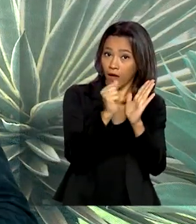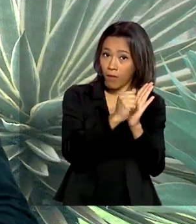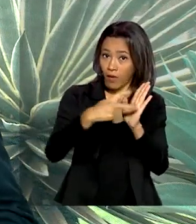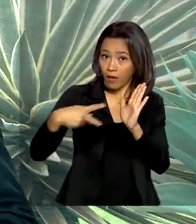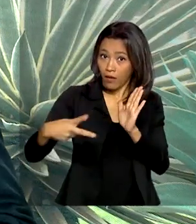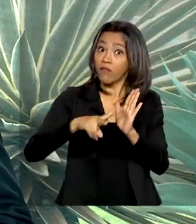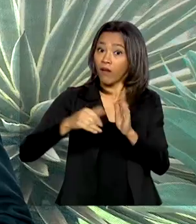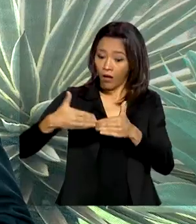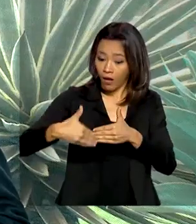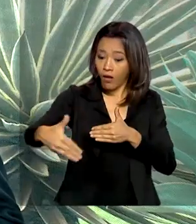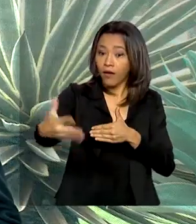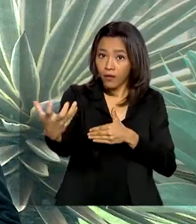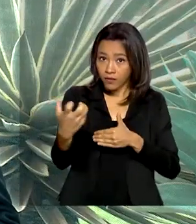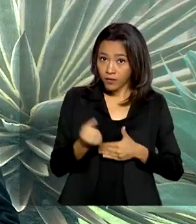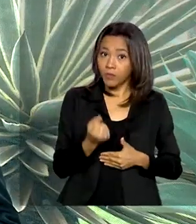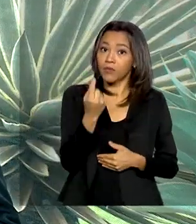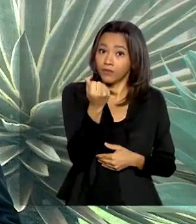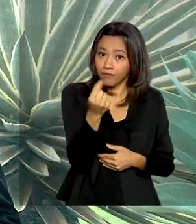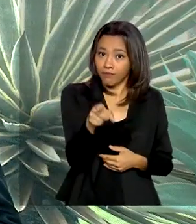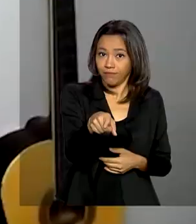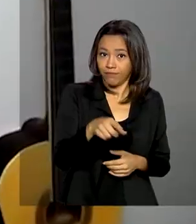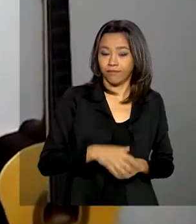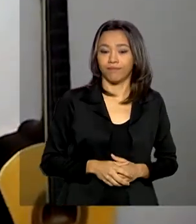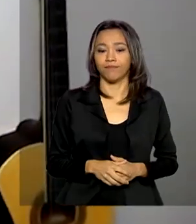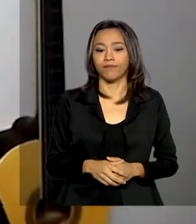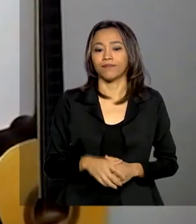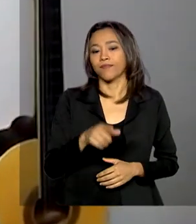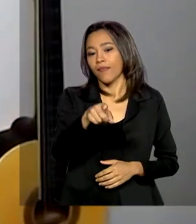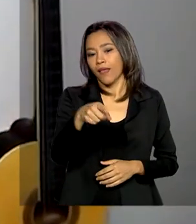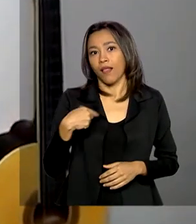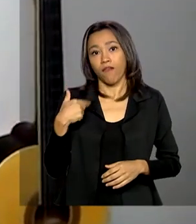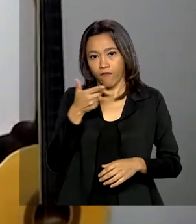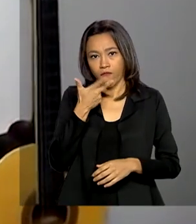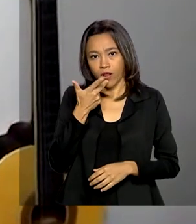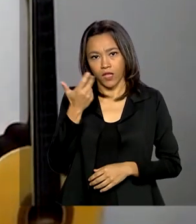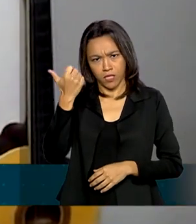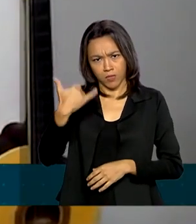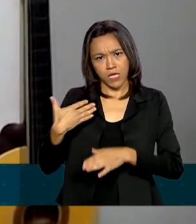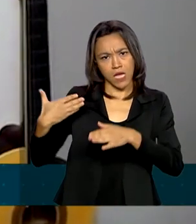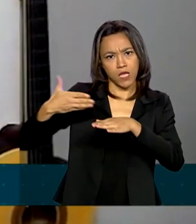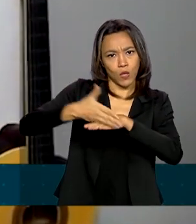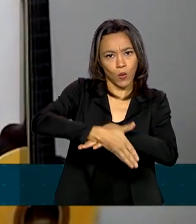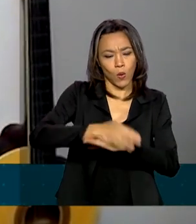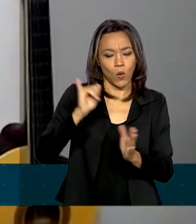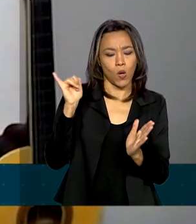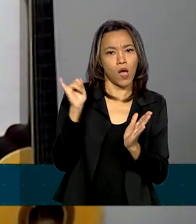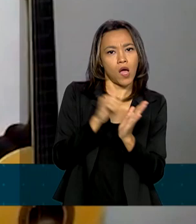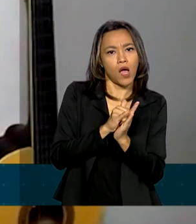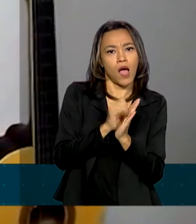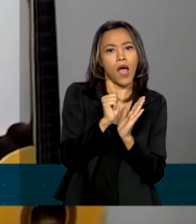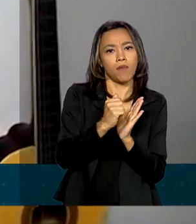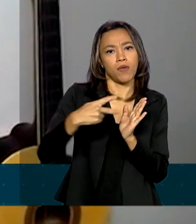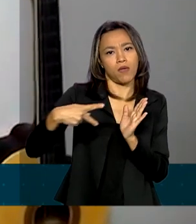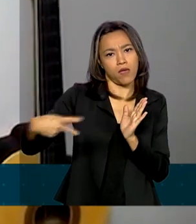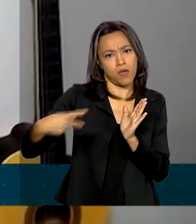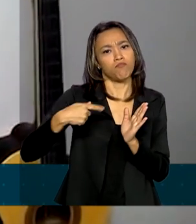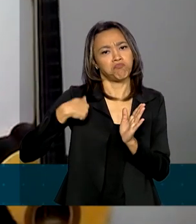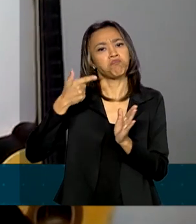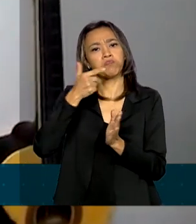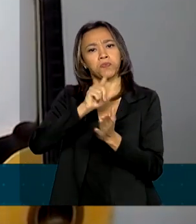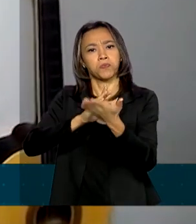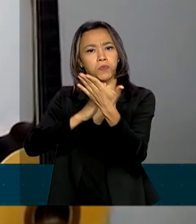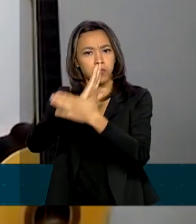já nesses próximos dias. Entrei no aplicativo para saber se tinha sido aprovado. Fui aprovada.